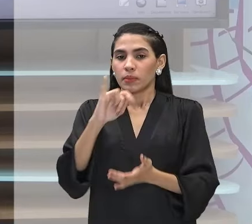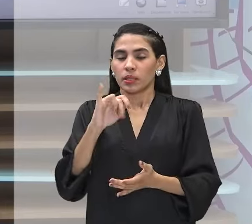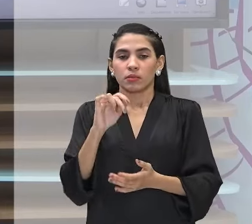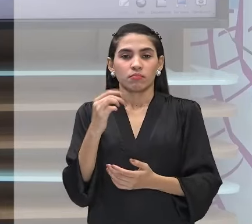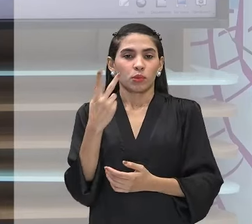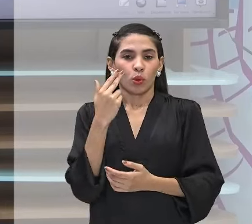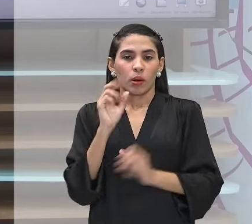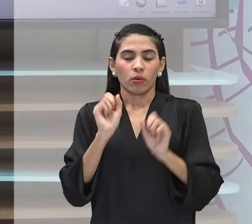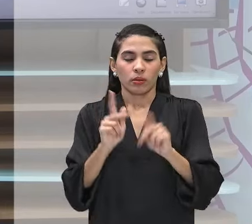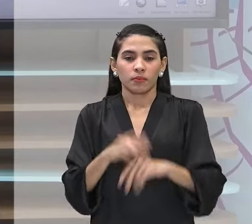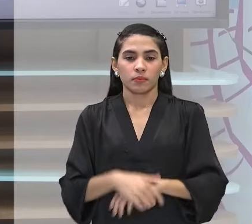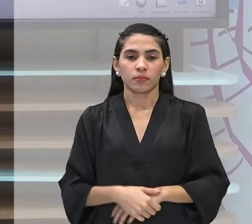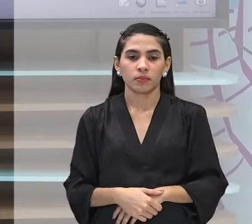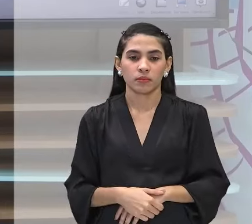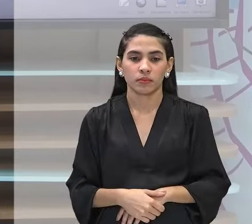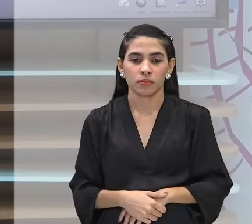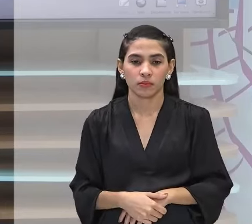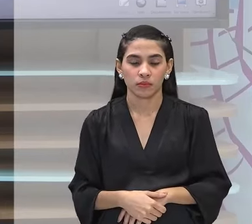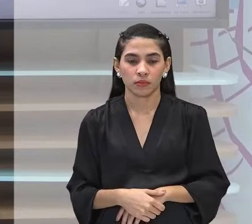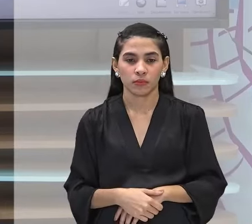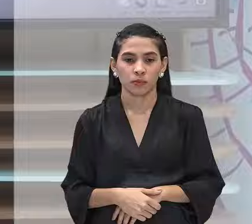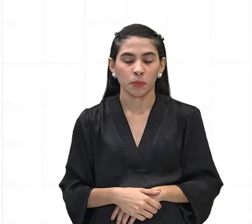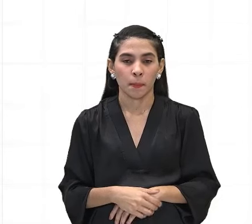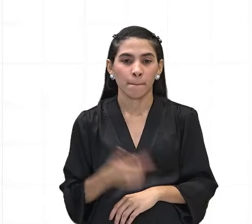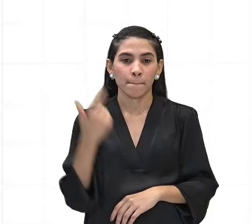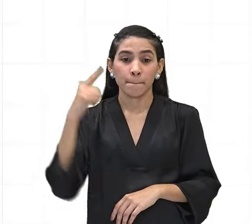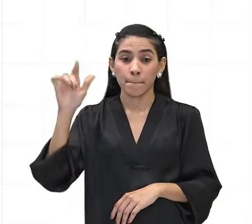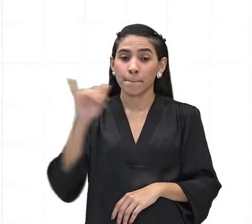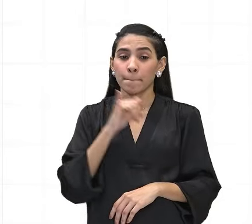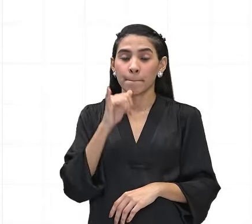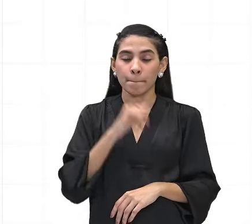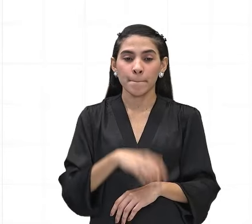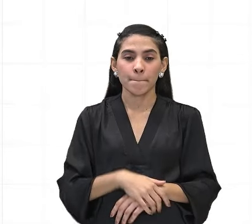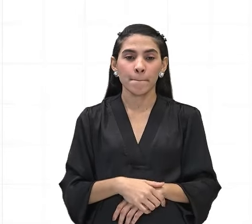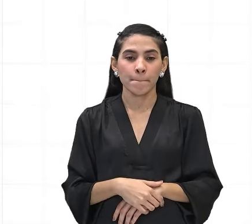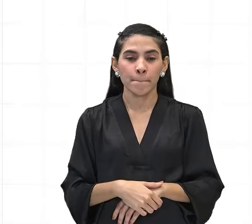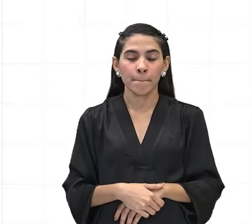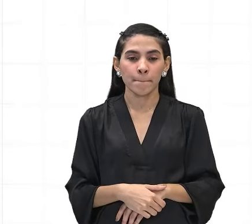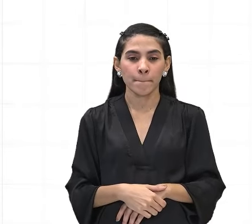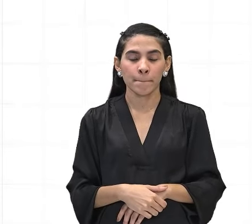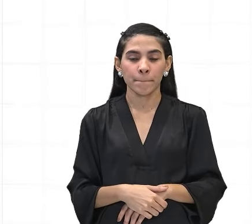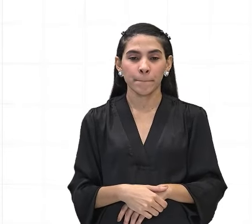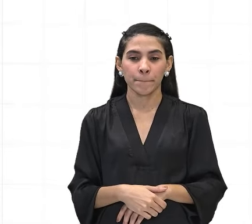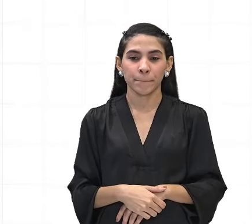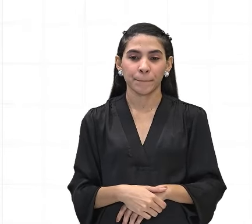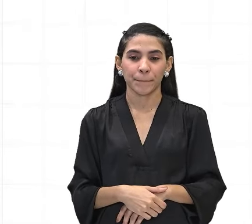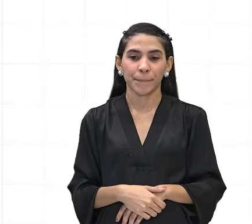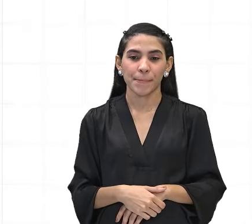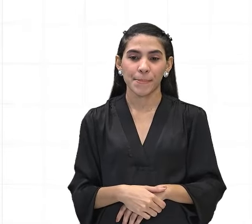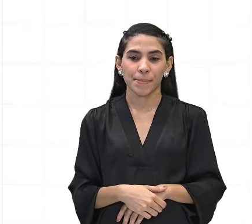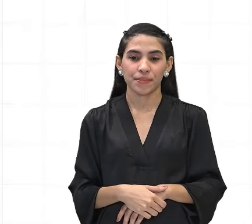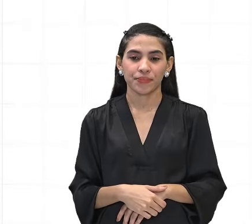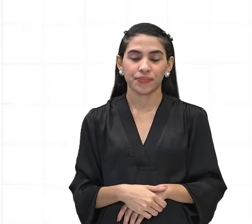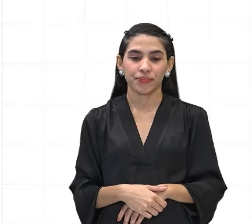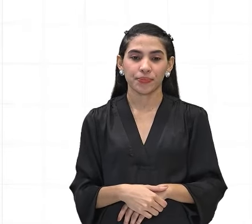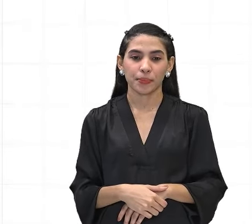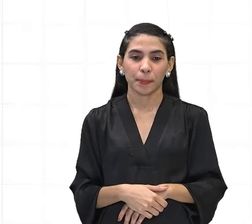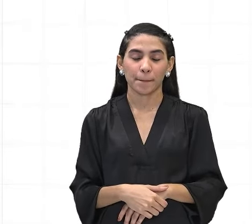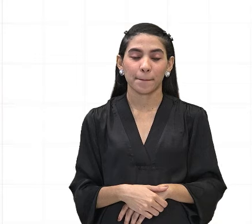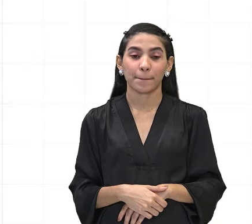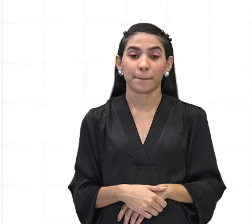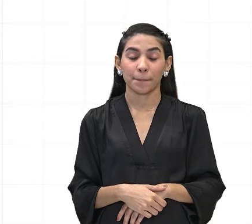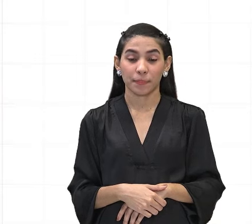vamos continuar vamos para uma outra aplicabilidade Olha aqui me segue nós temos o seguinte ó outra